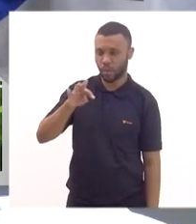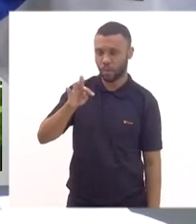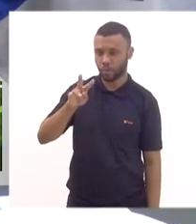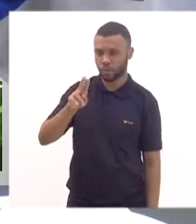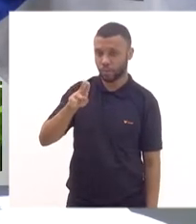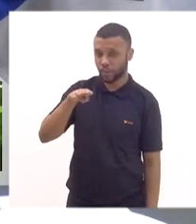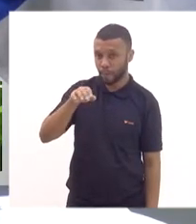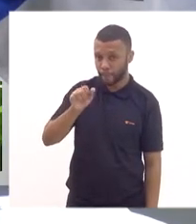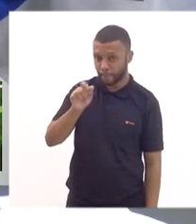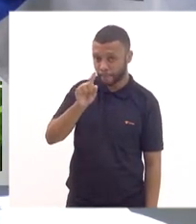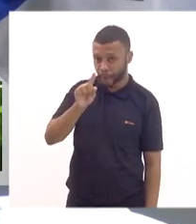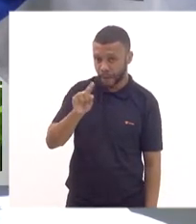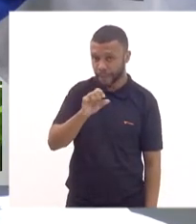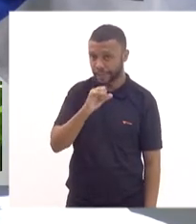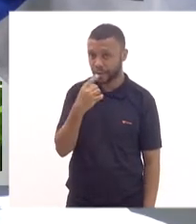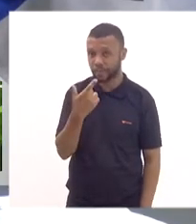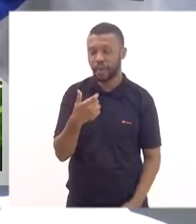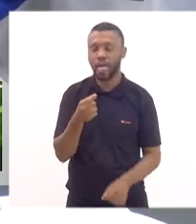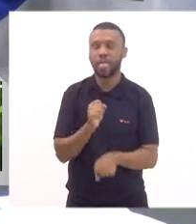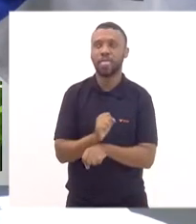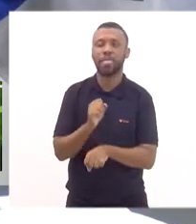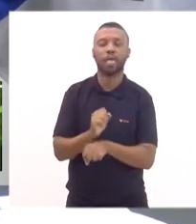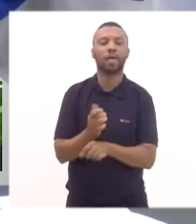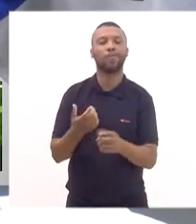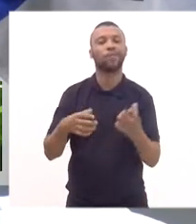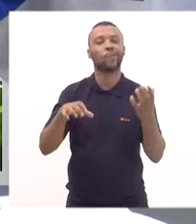gente esperar o Congresso Nacional decidir,